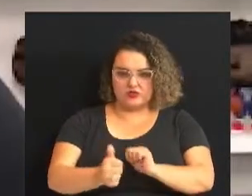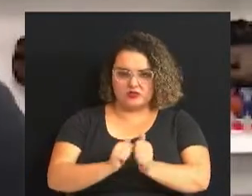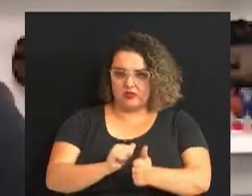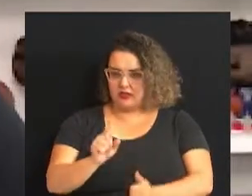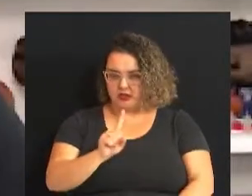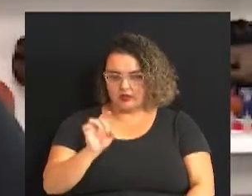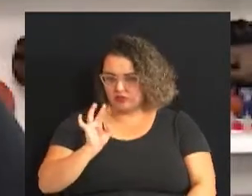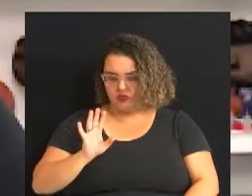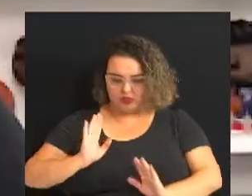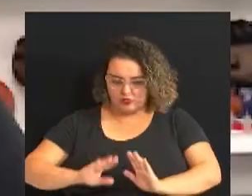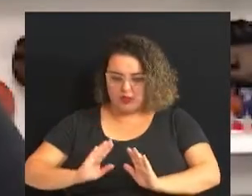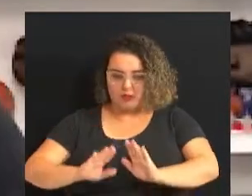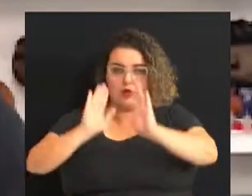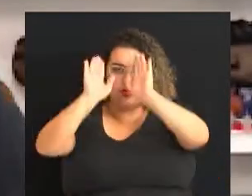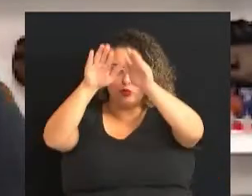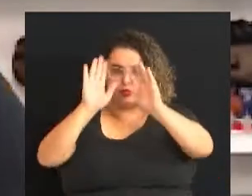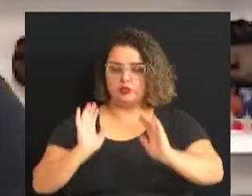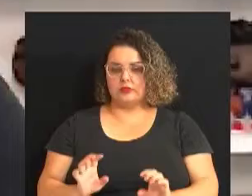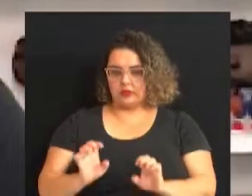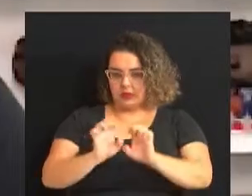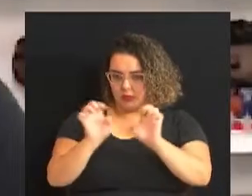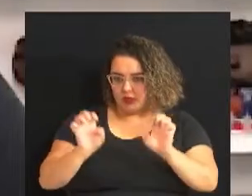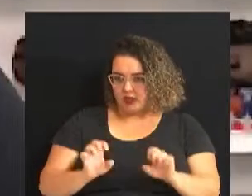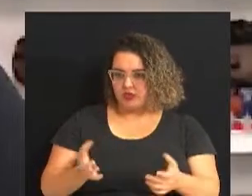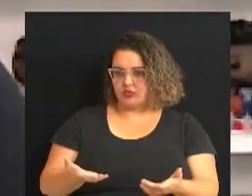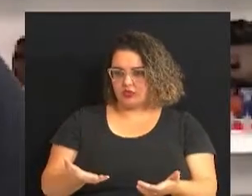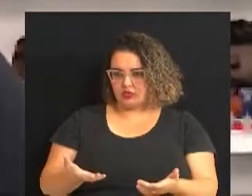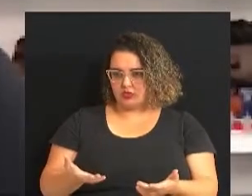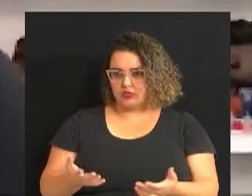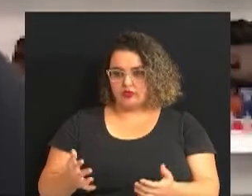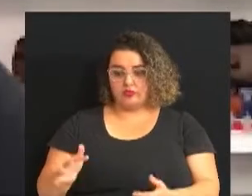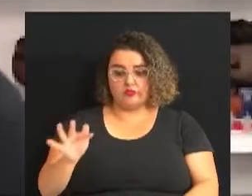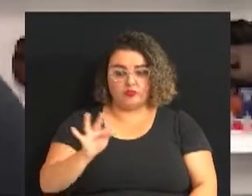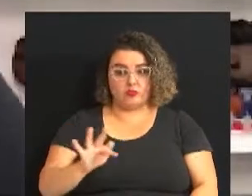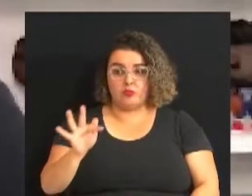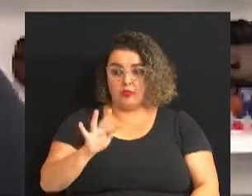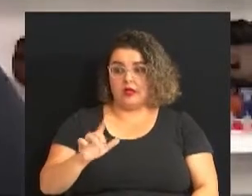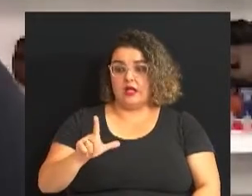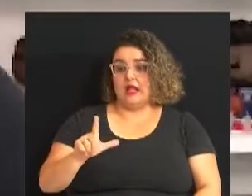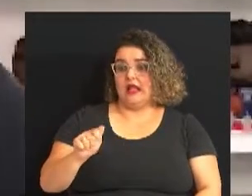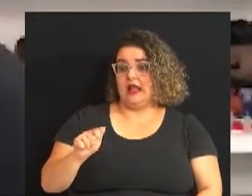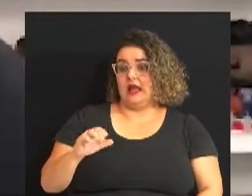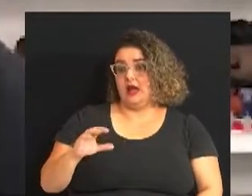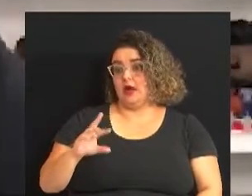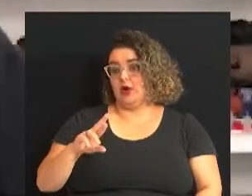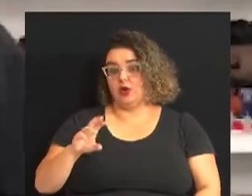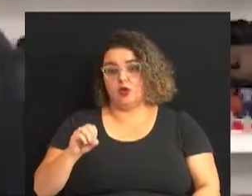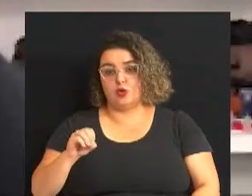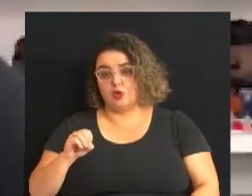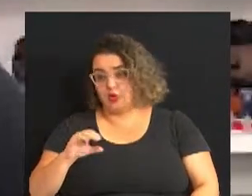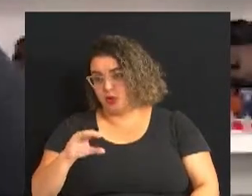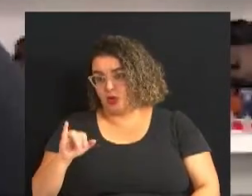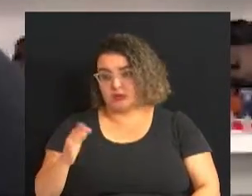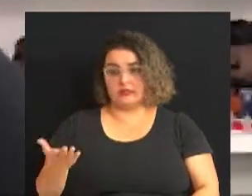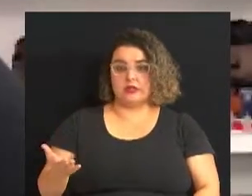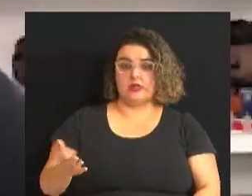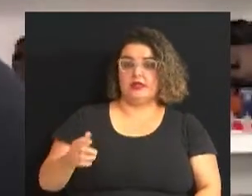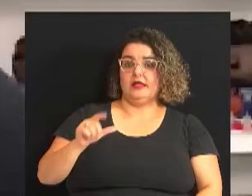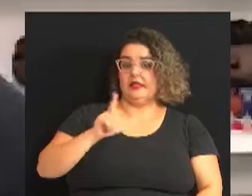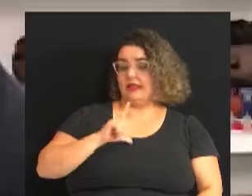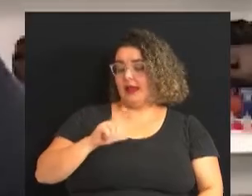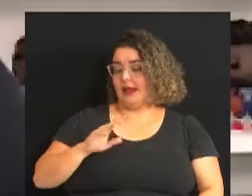basquete, existe uma estrutura, grandes universidades, tem lacrosse, tem beisebol,